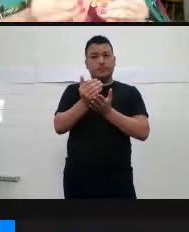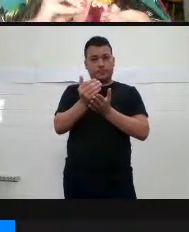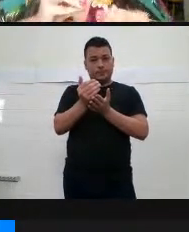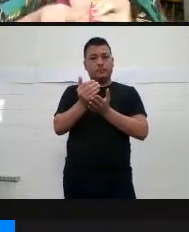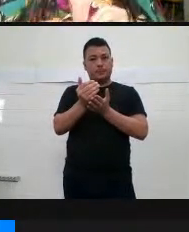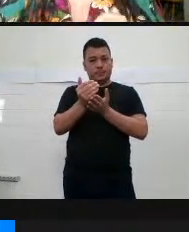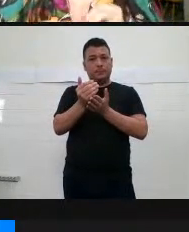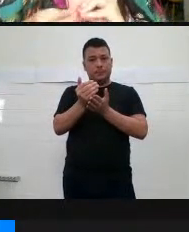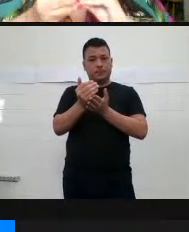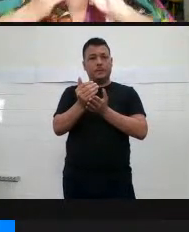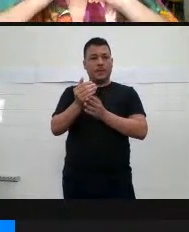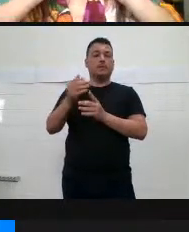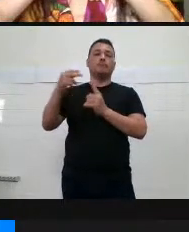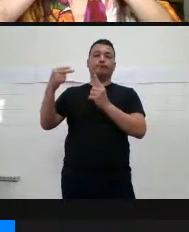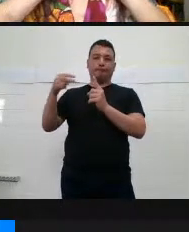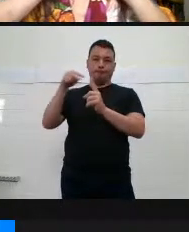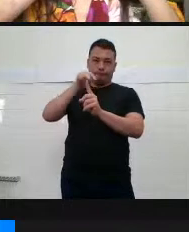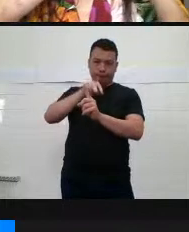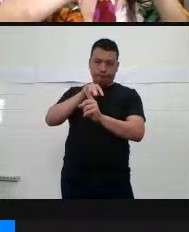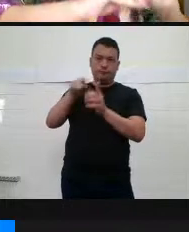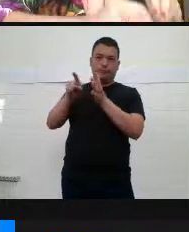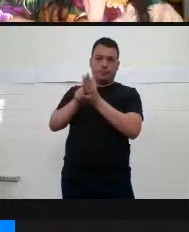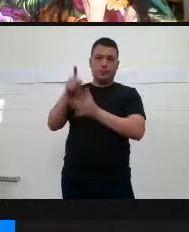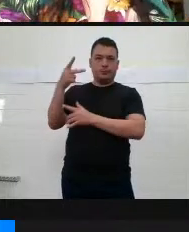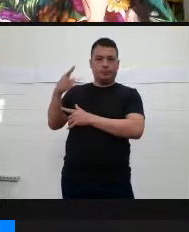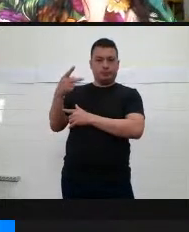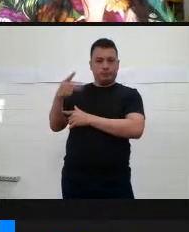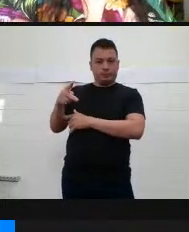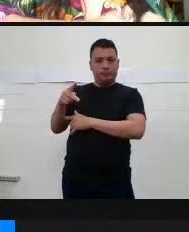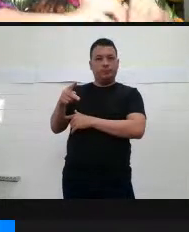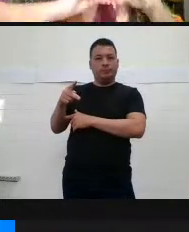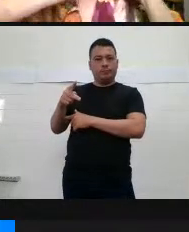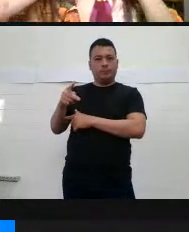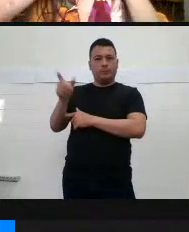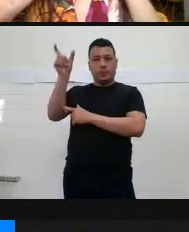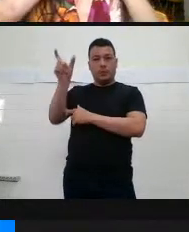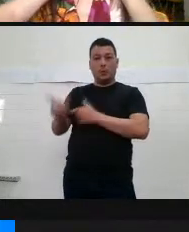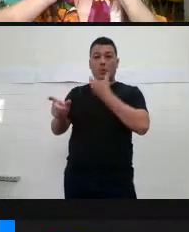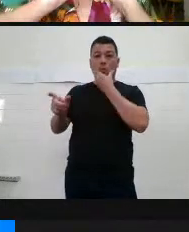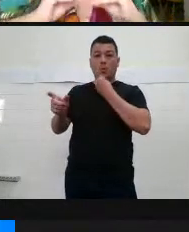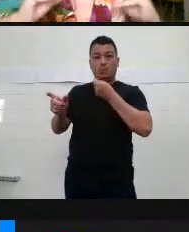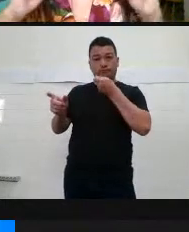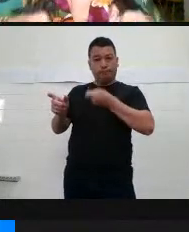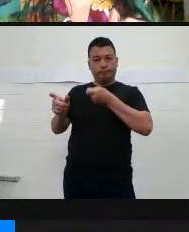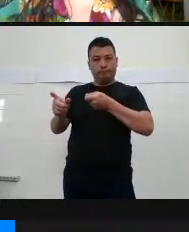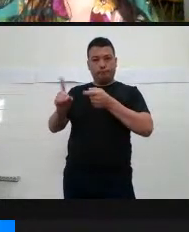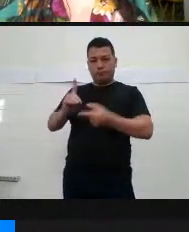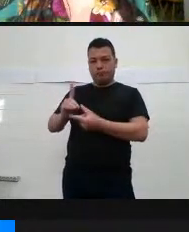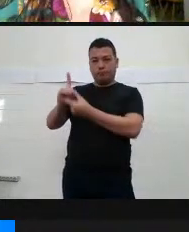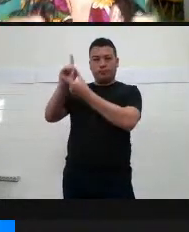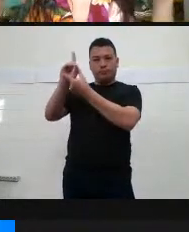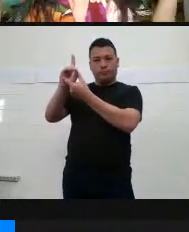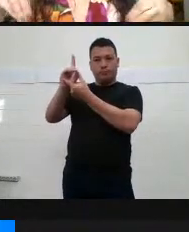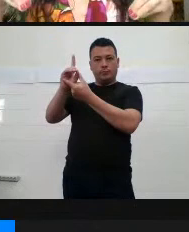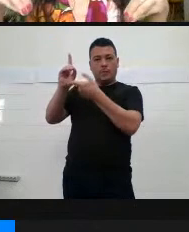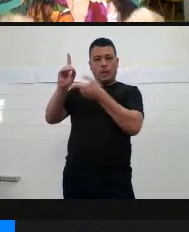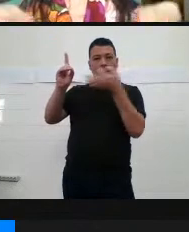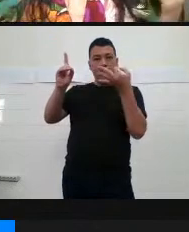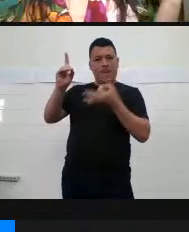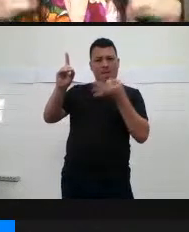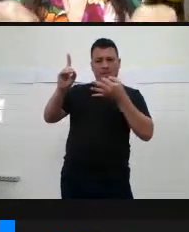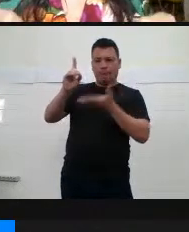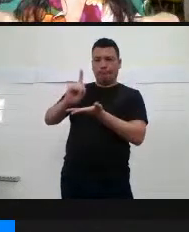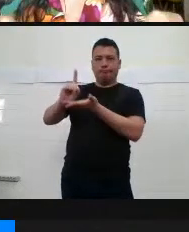essa dimensão, né, desse telos masculino, que vai representar essa perfeição,